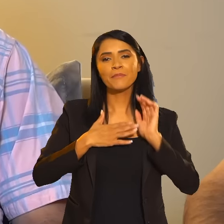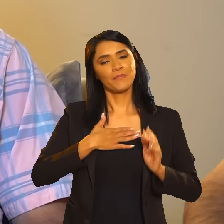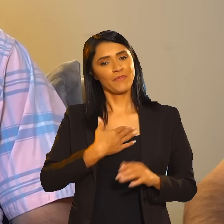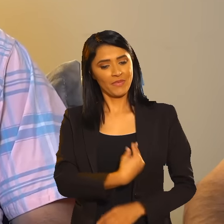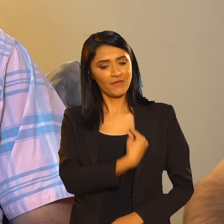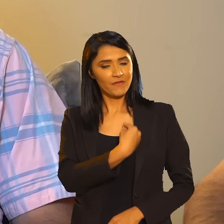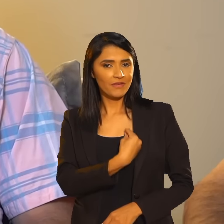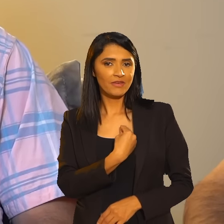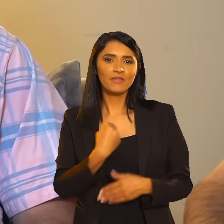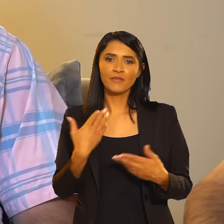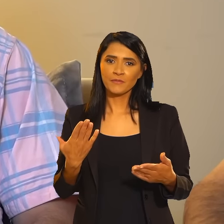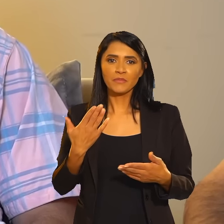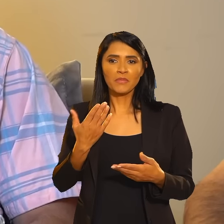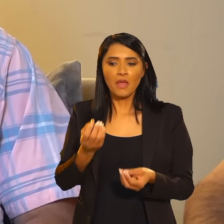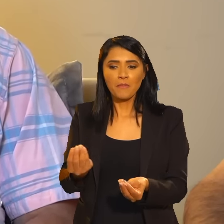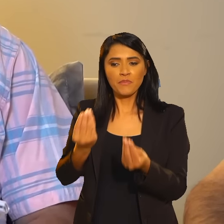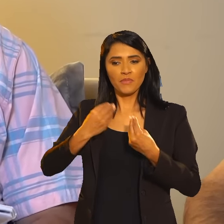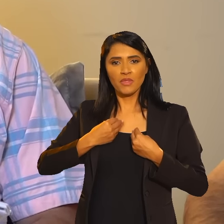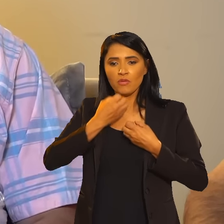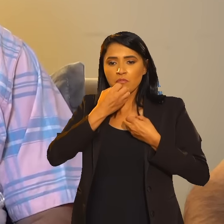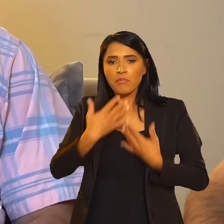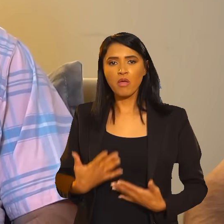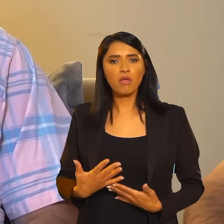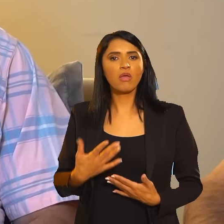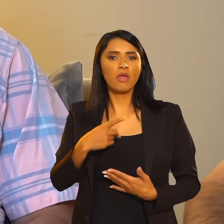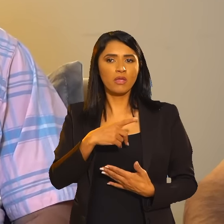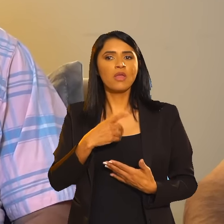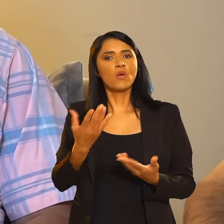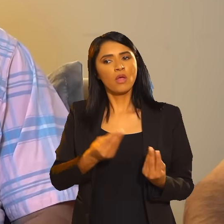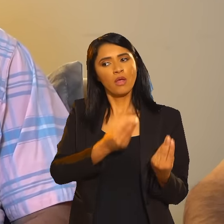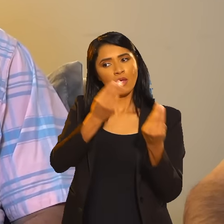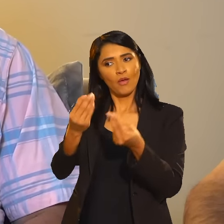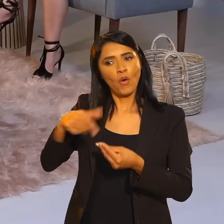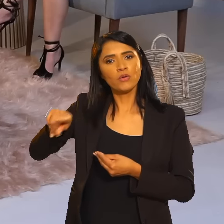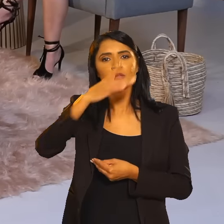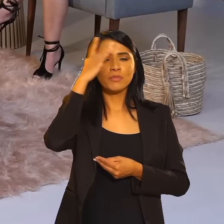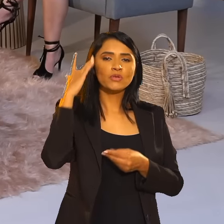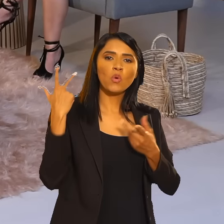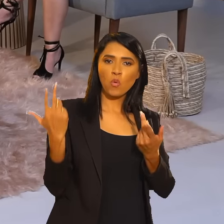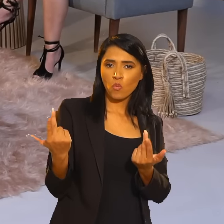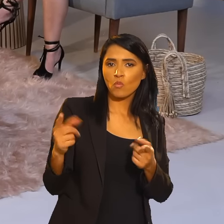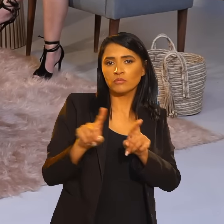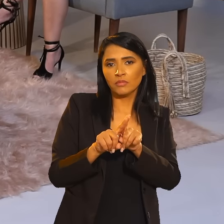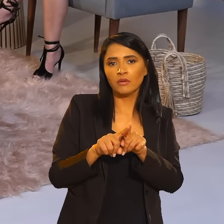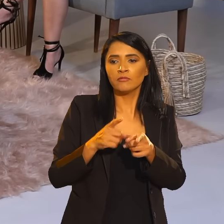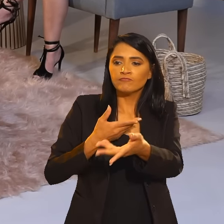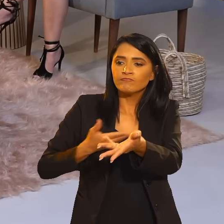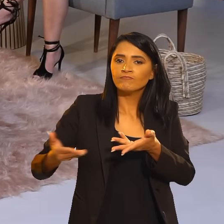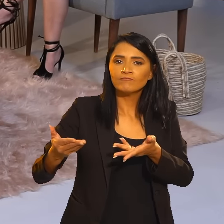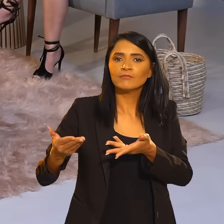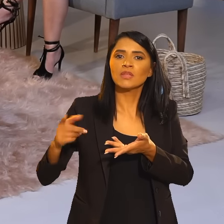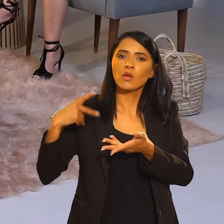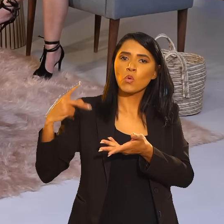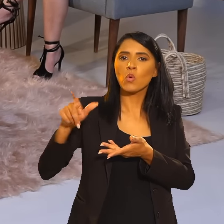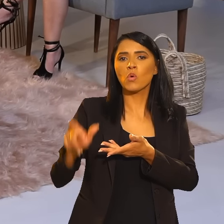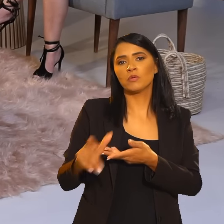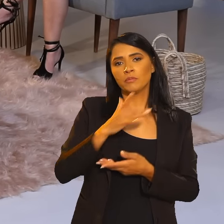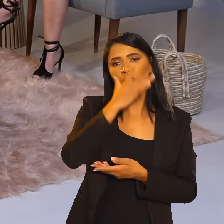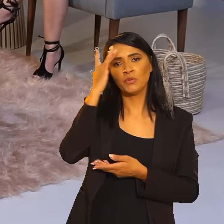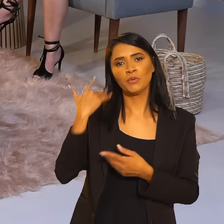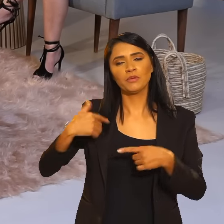na minha vida. Então, E está fazendo bem para você, né? Fazendo bem para mim, e eu quero que isso também passe para os outros. Eu quero compartilhar com outras